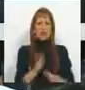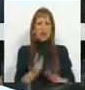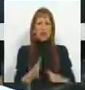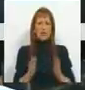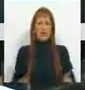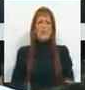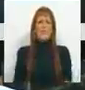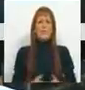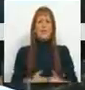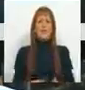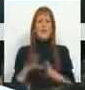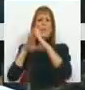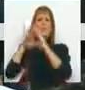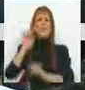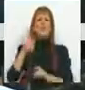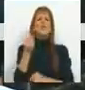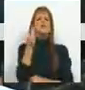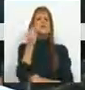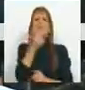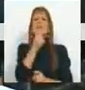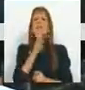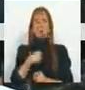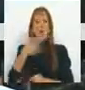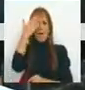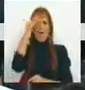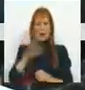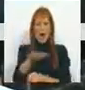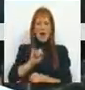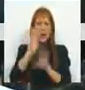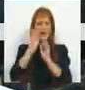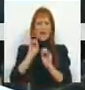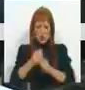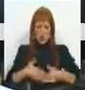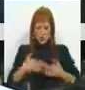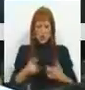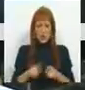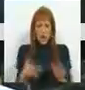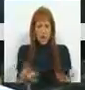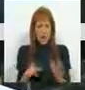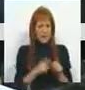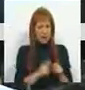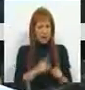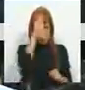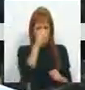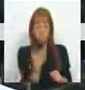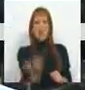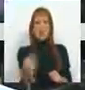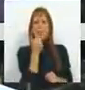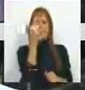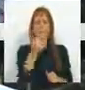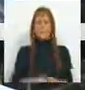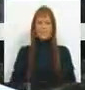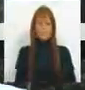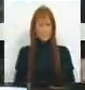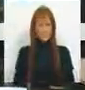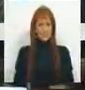questão, que modelo e que medidas estão previstas no âmbito do ensino profissional para a atual legislatura? Obrigada.